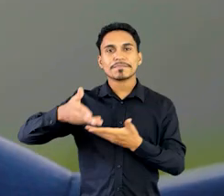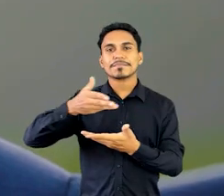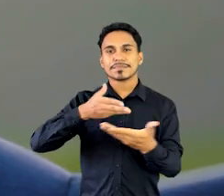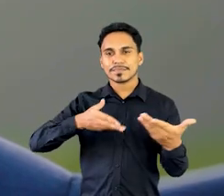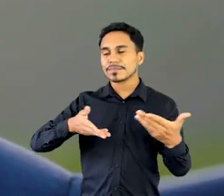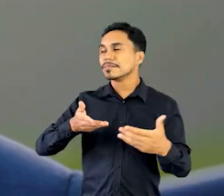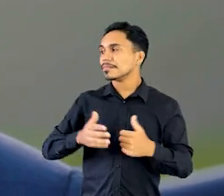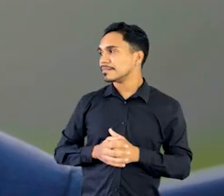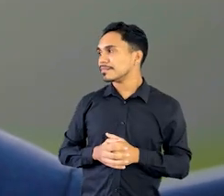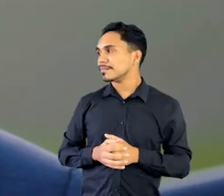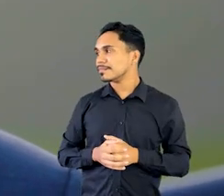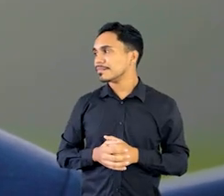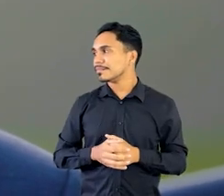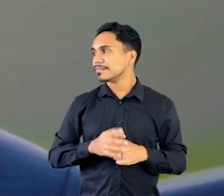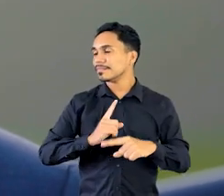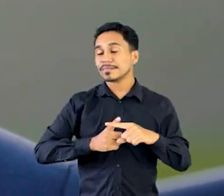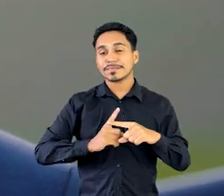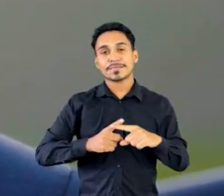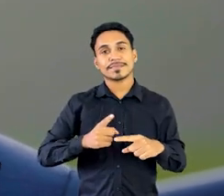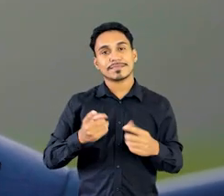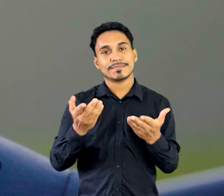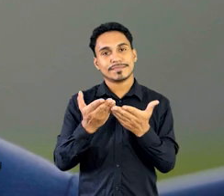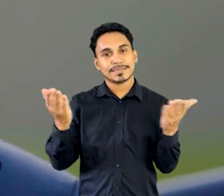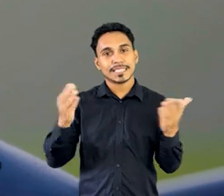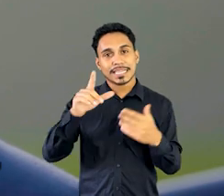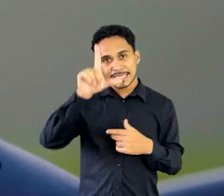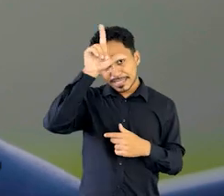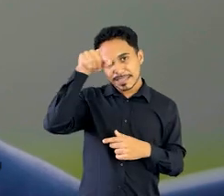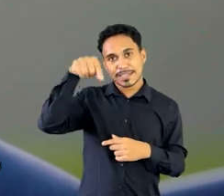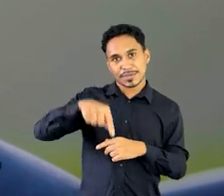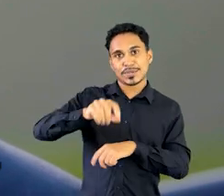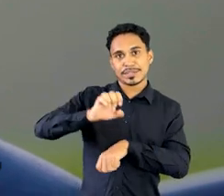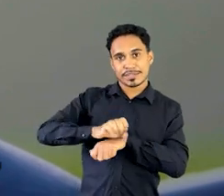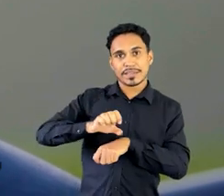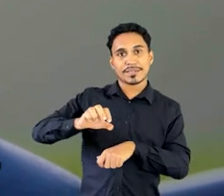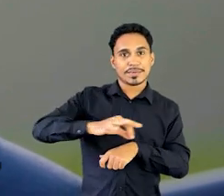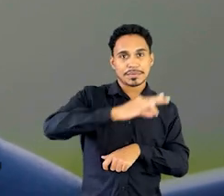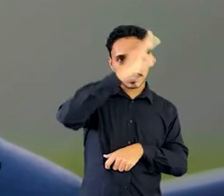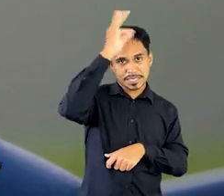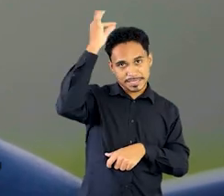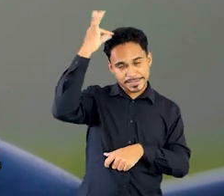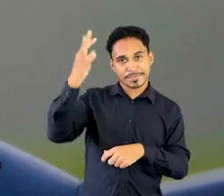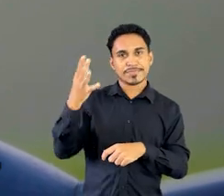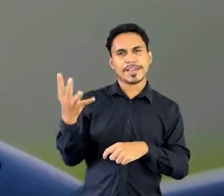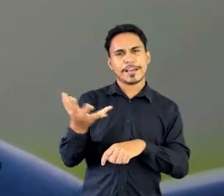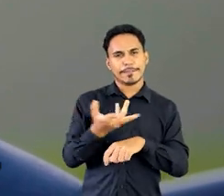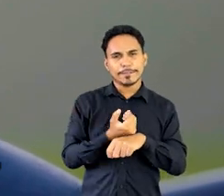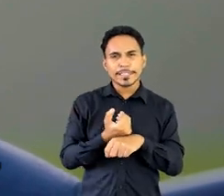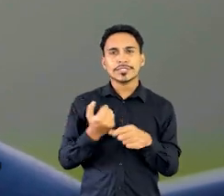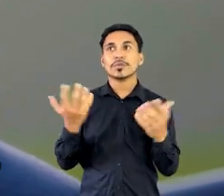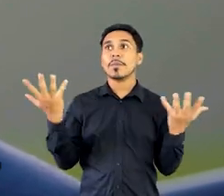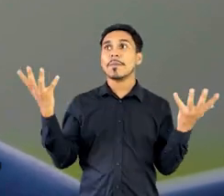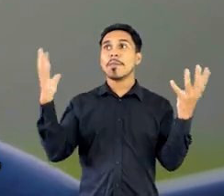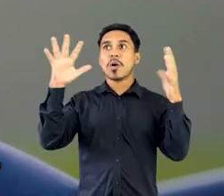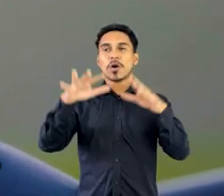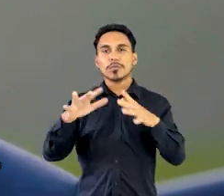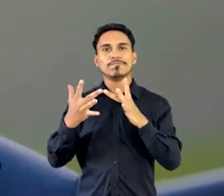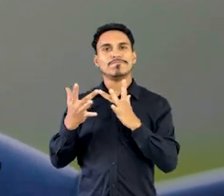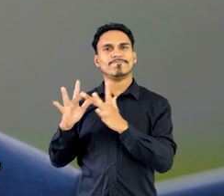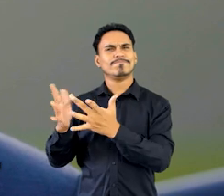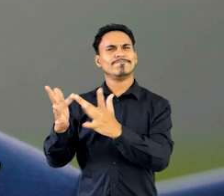expressão compartilhar uma vez que eles são lideranças aqui no estado Espírito Santo é um evento que conecta né conexões